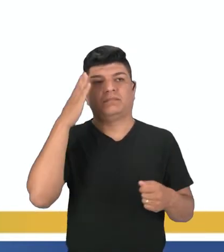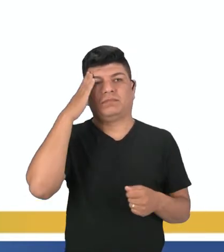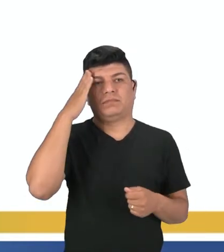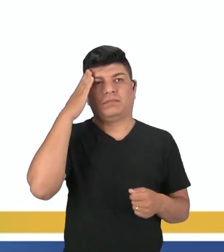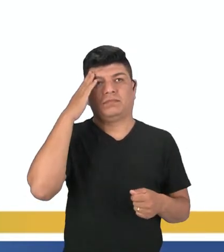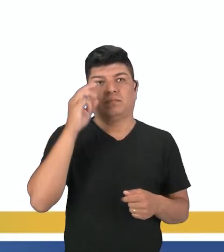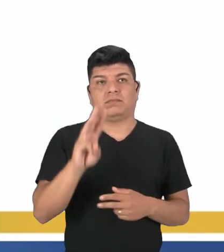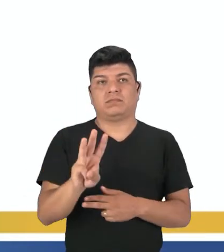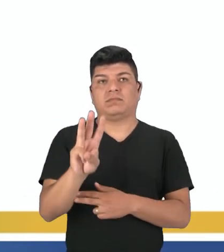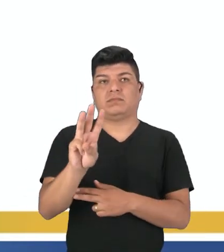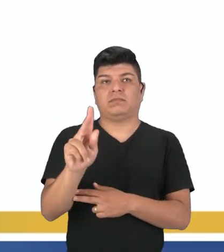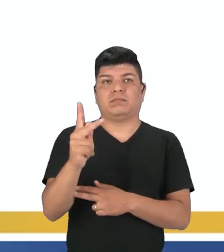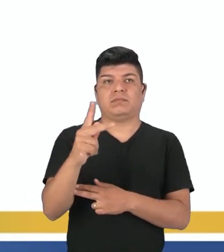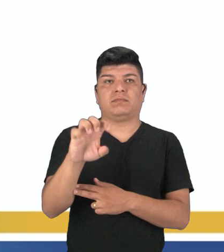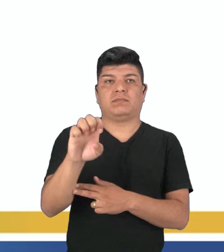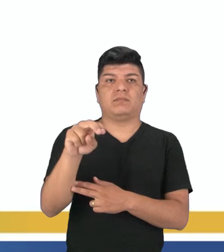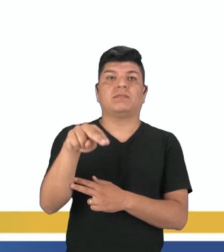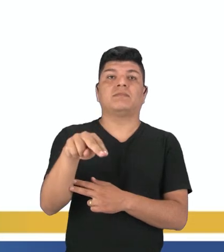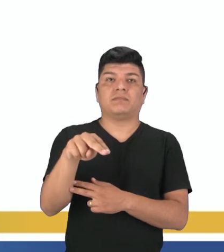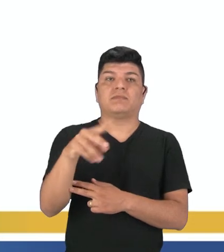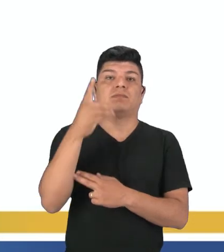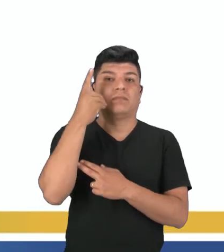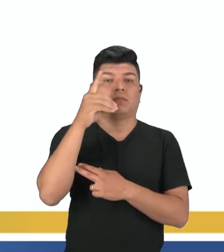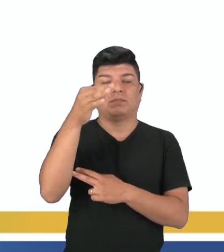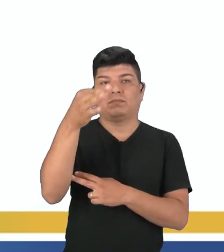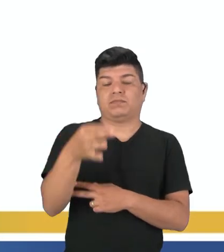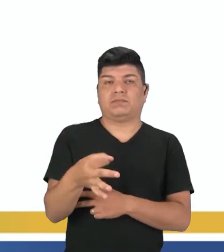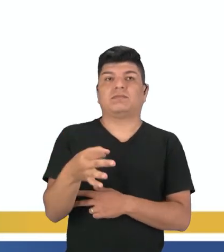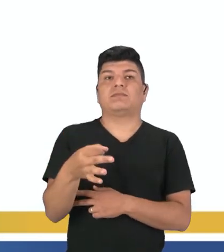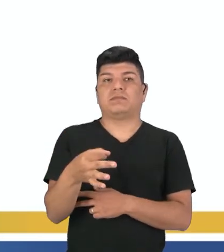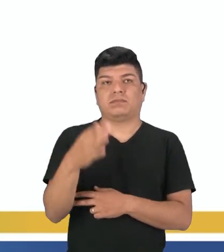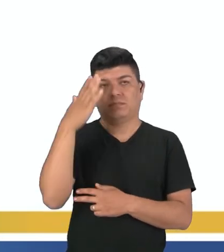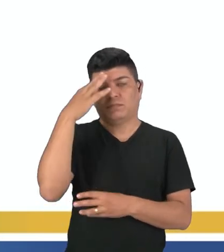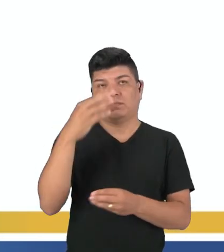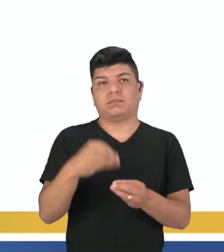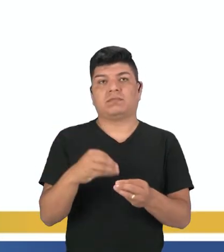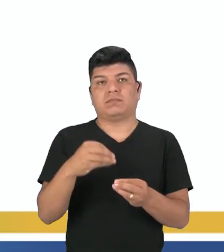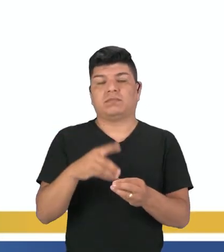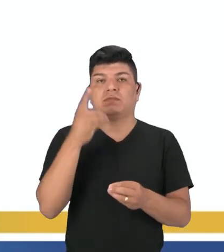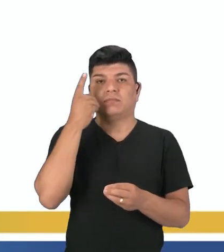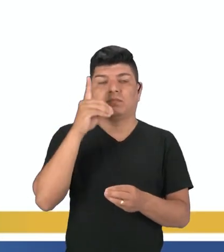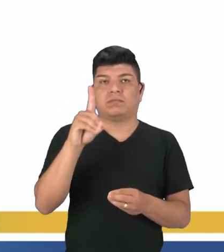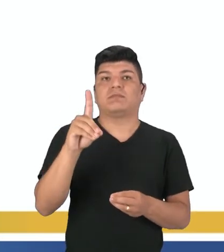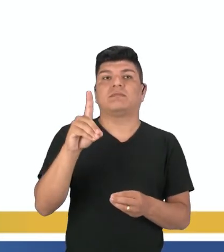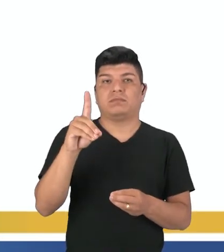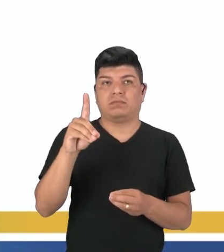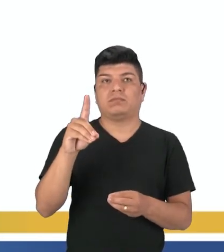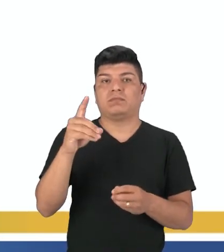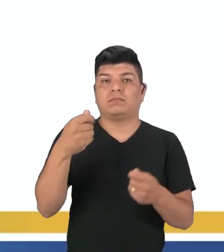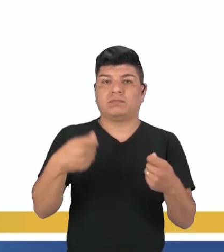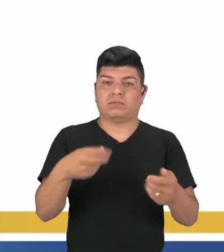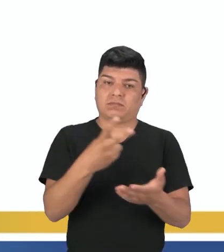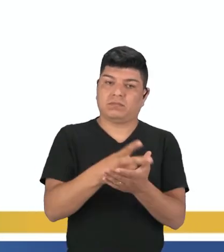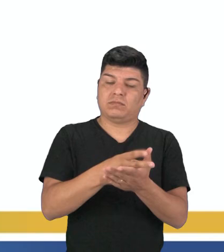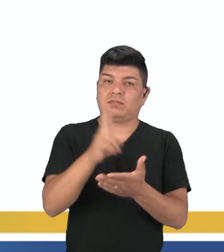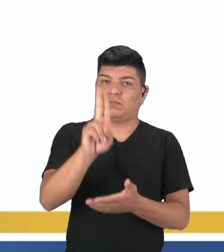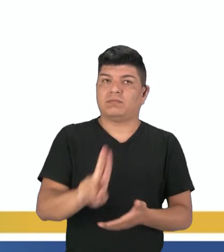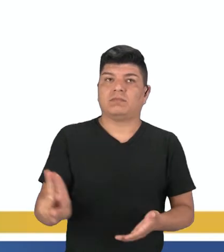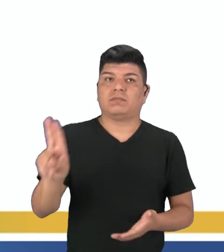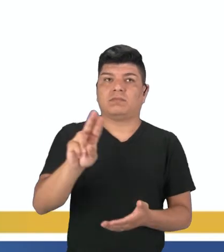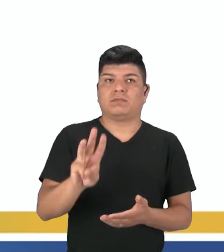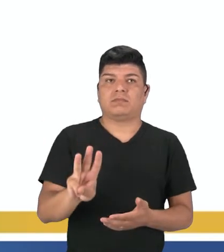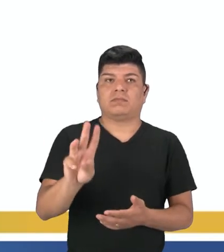when, porque lá na resposta eu tenho a data, né? June 11th. Então já sei que eu estou falando de datas e para datas eu vou sempre usar